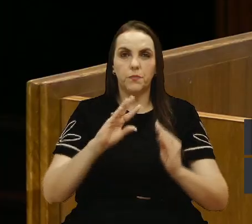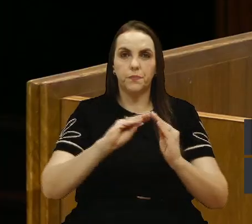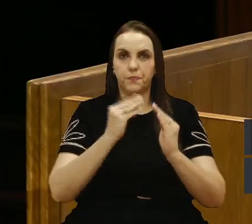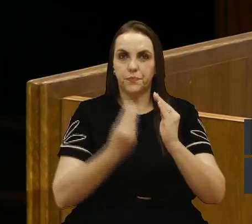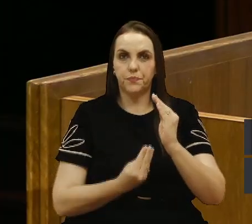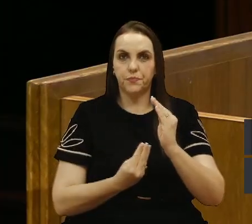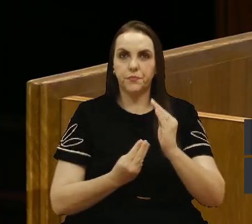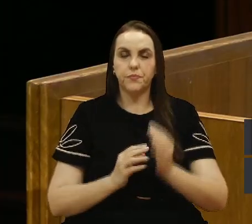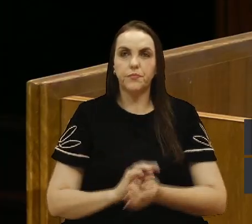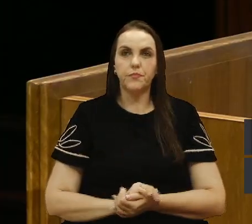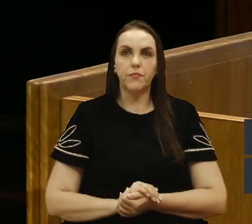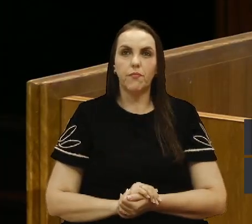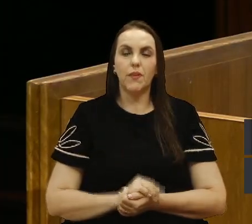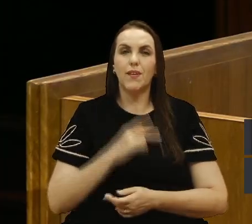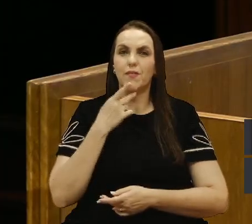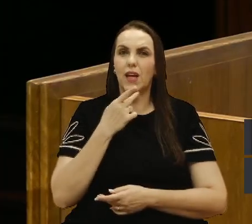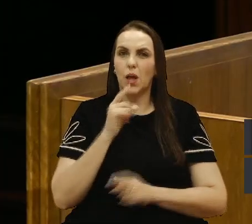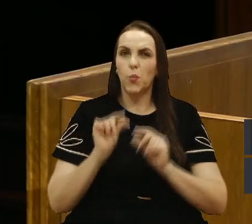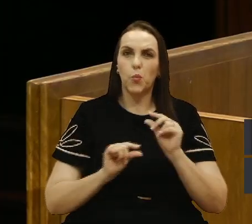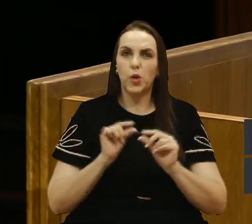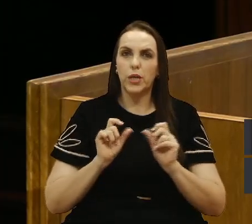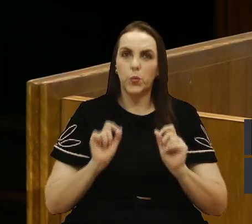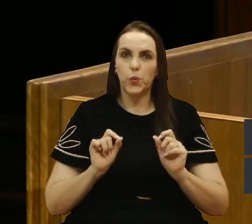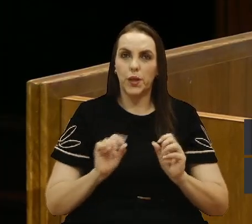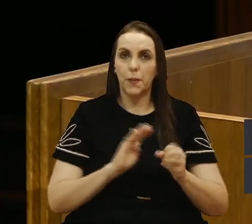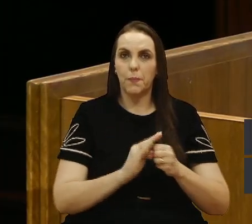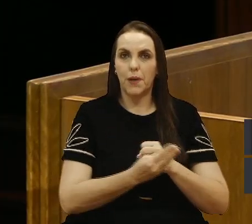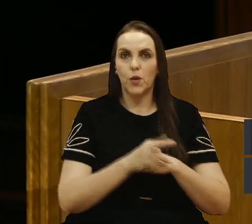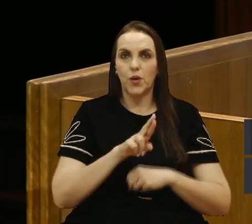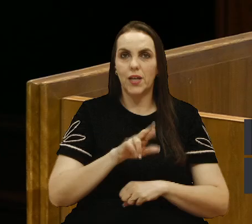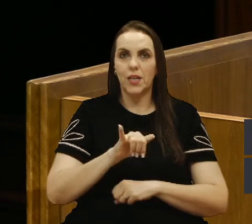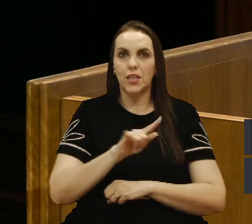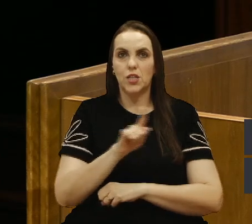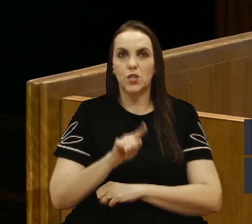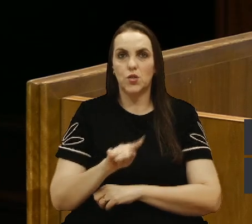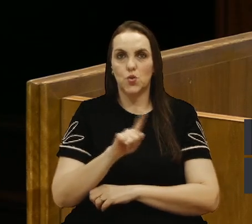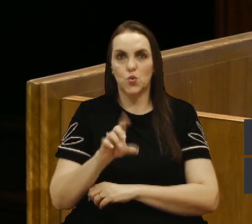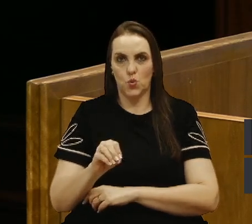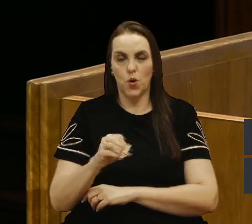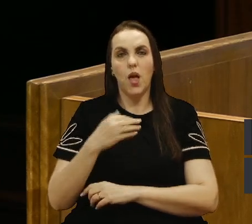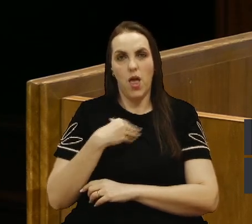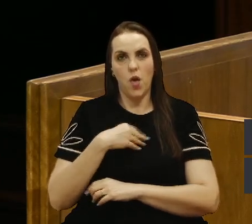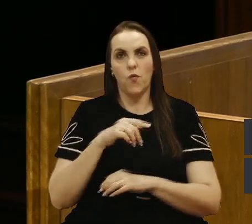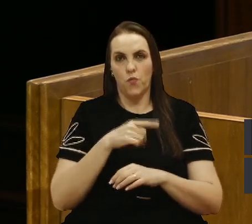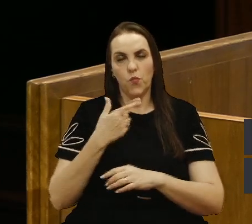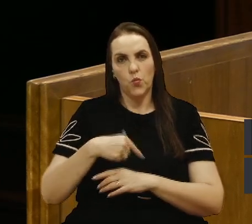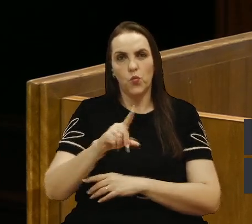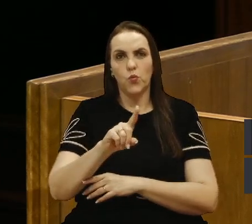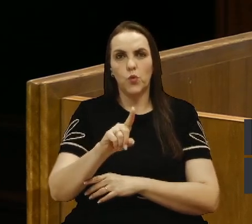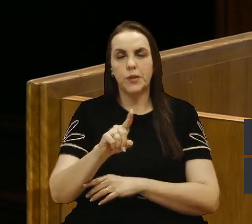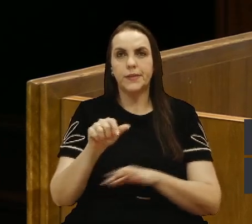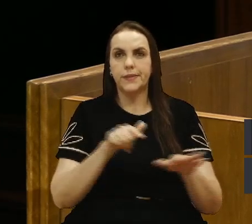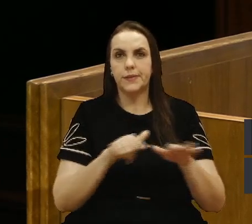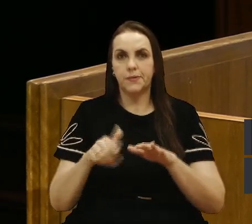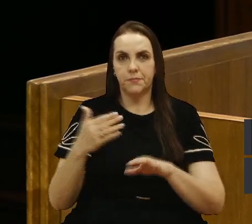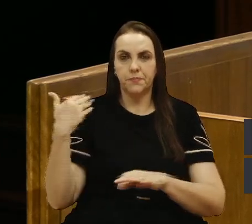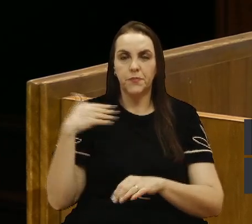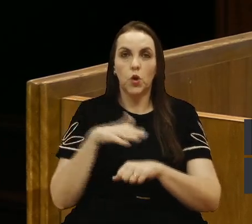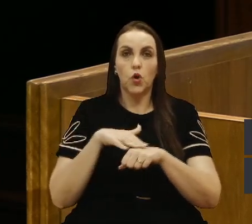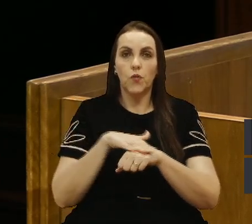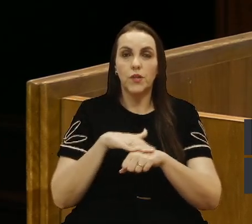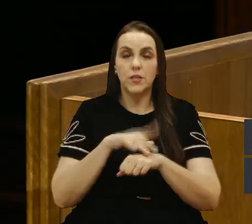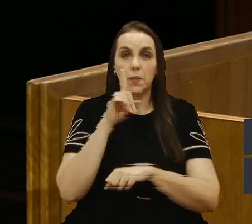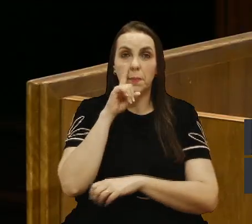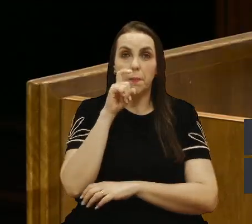SAMAI, falar um pouquinho da questão do Risso. Eu estive lá na outra semana conversando com pais na saída da escola